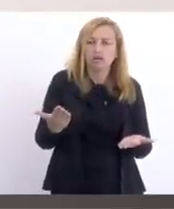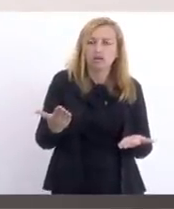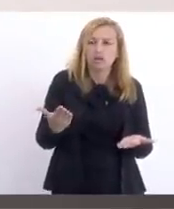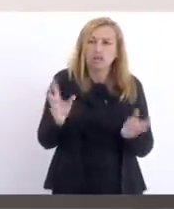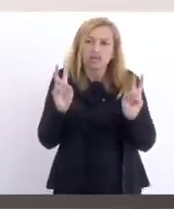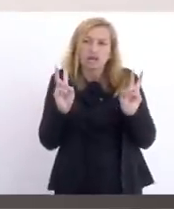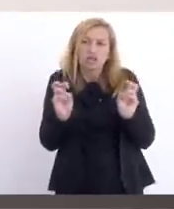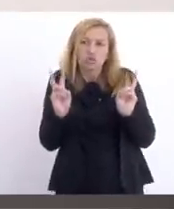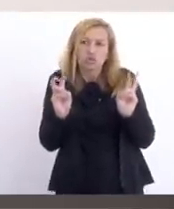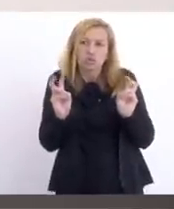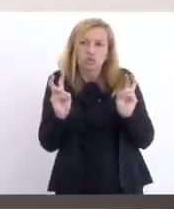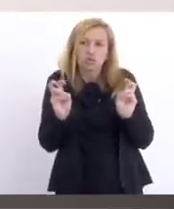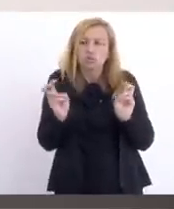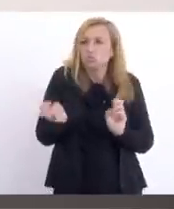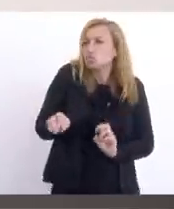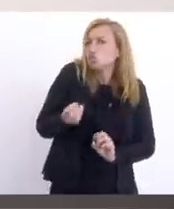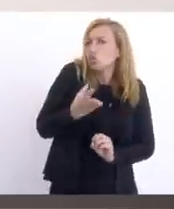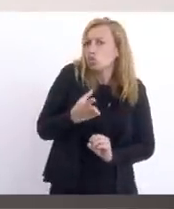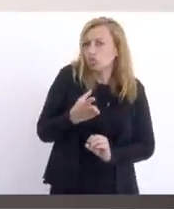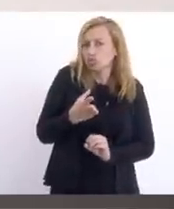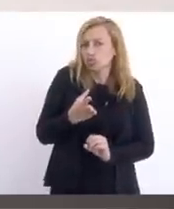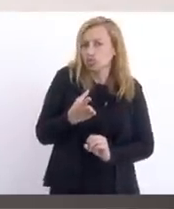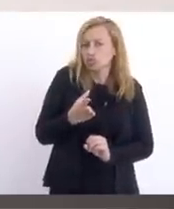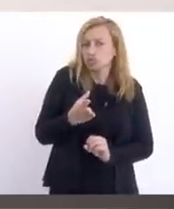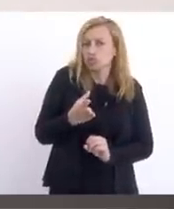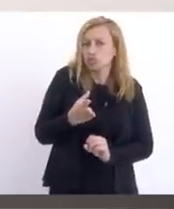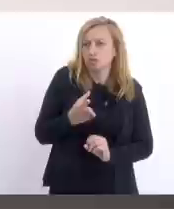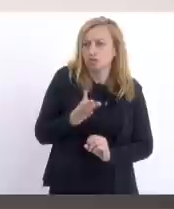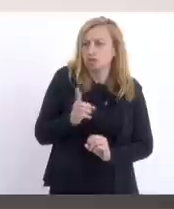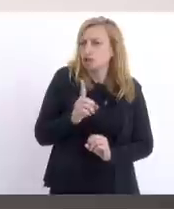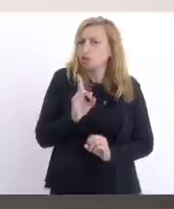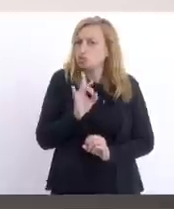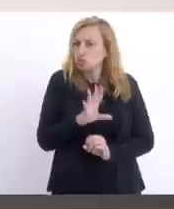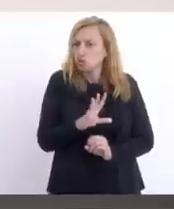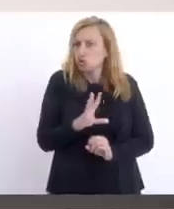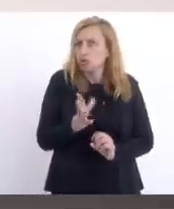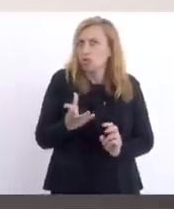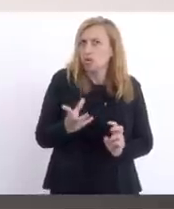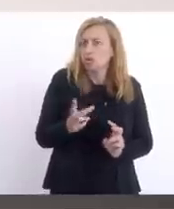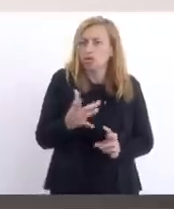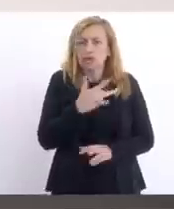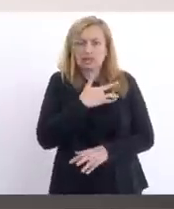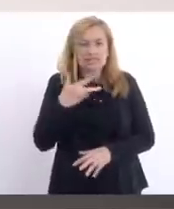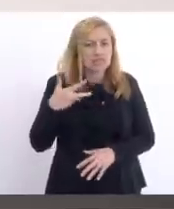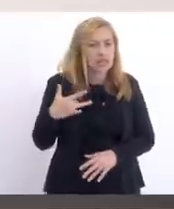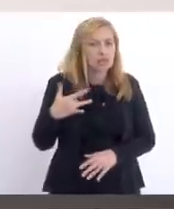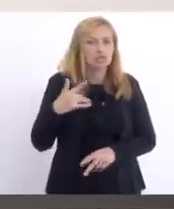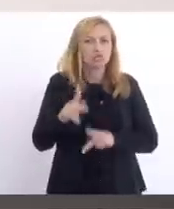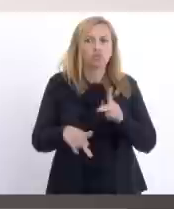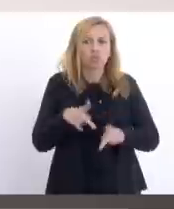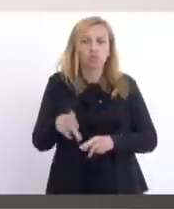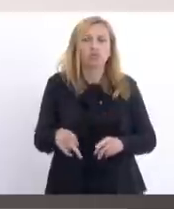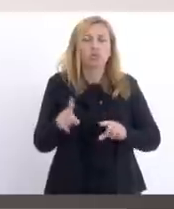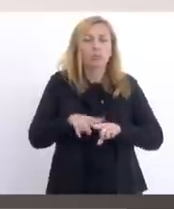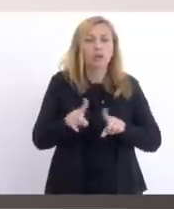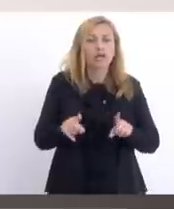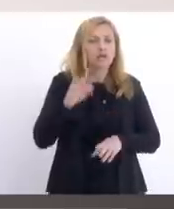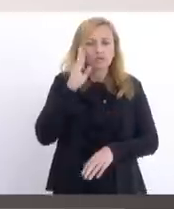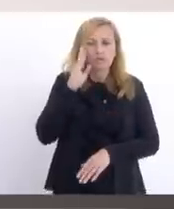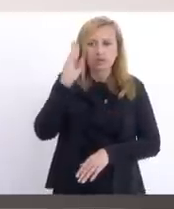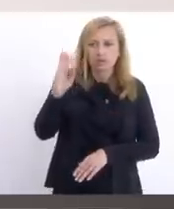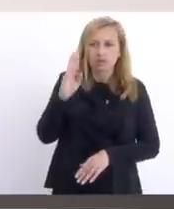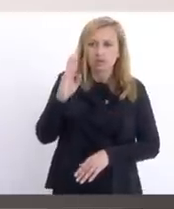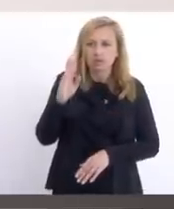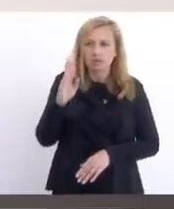essa questão, esse fato novo, e que traz, não só para uma questão de saúde para a população, mas especialmente